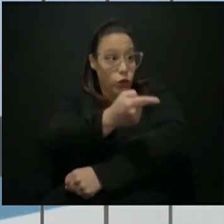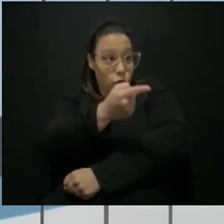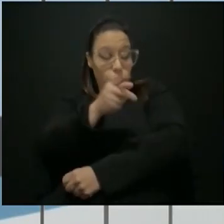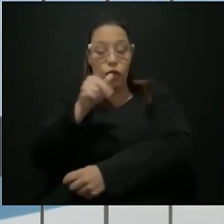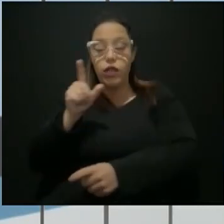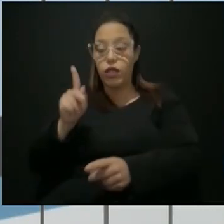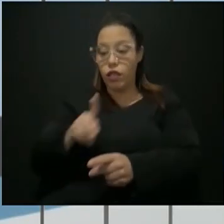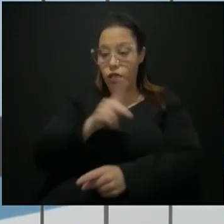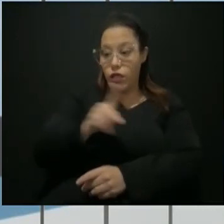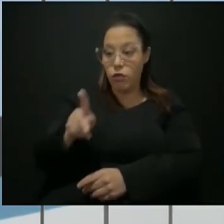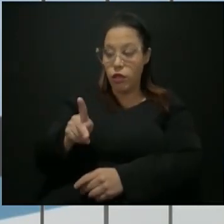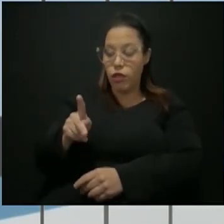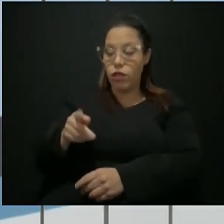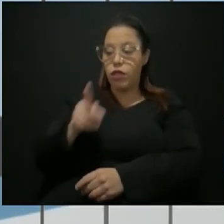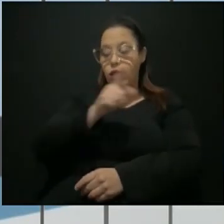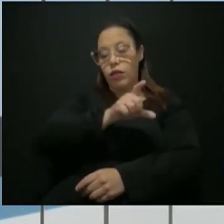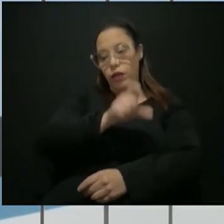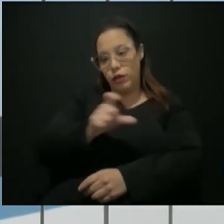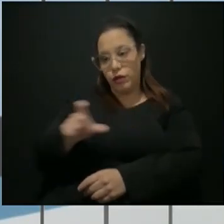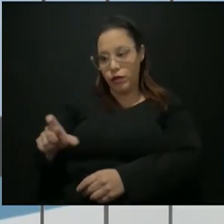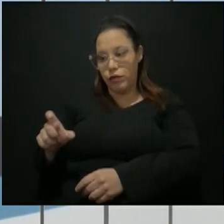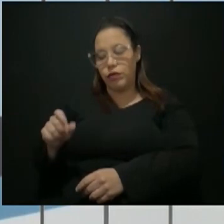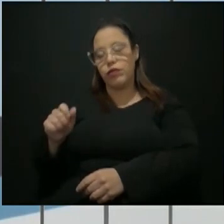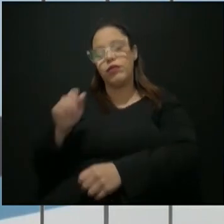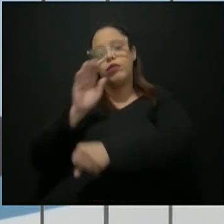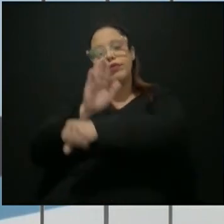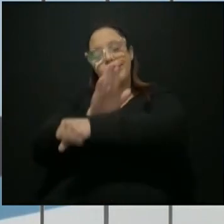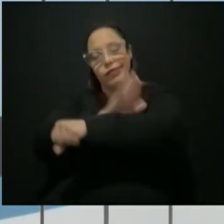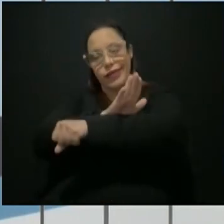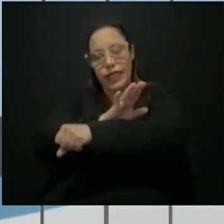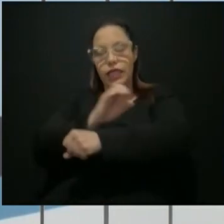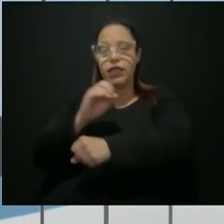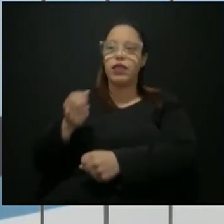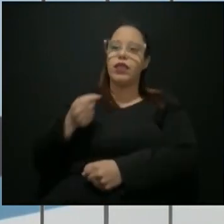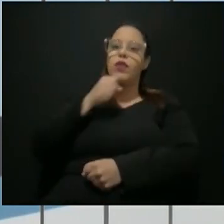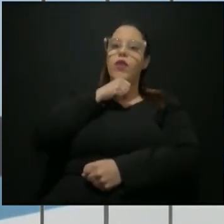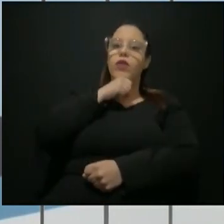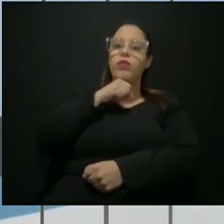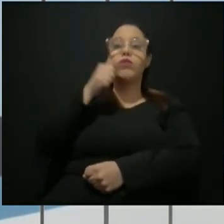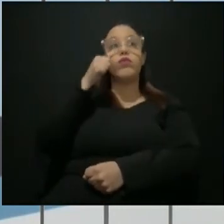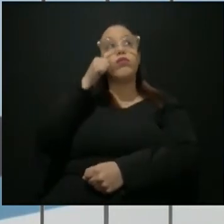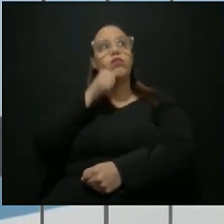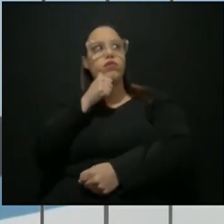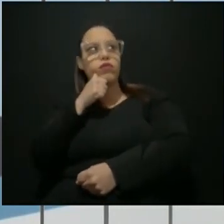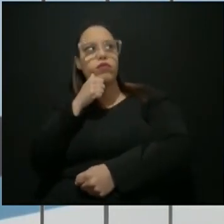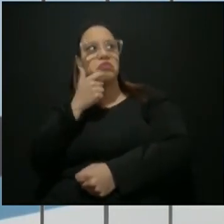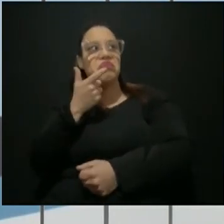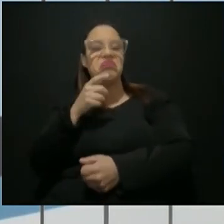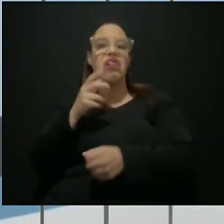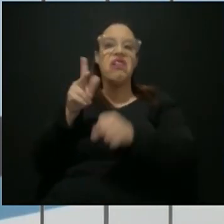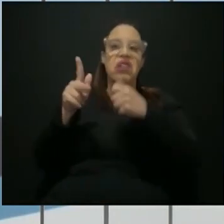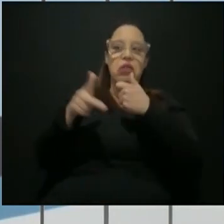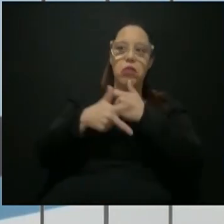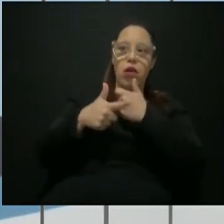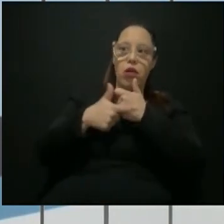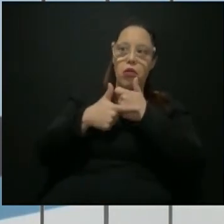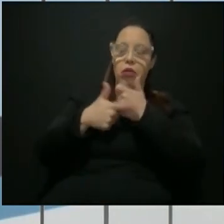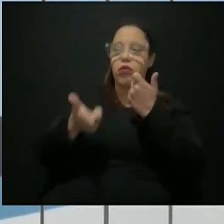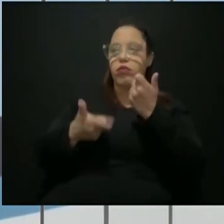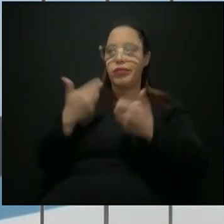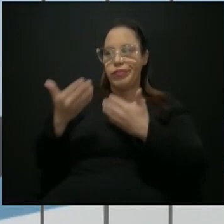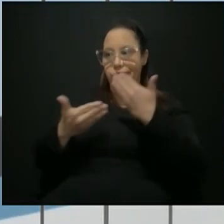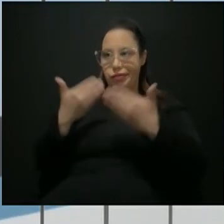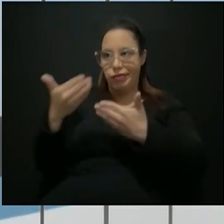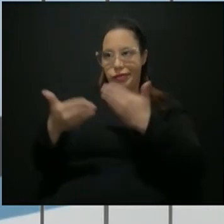sexagenários cuidando dos octogenários, né? Geralmente as mulheres têm esse papel atribuído, né, de uma forma... A gente precisa fazer